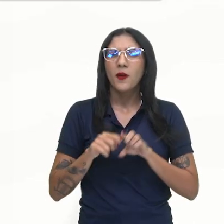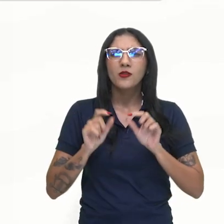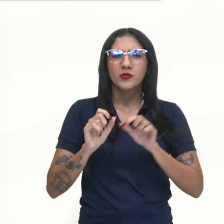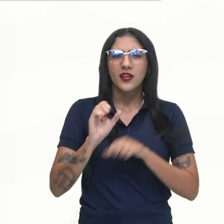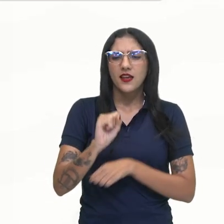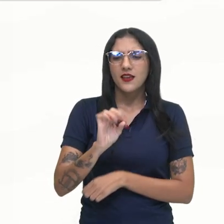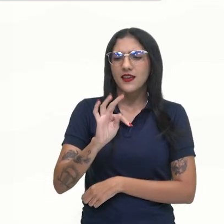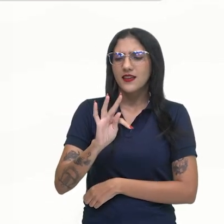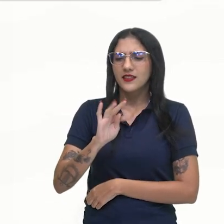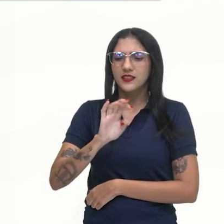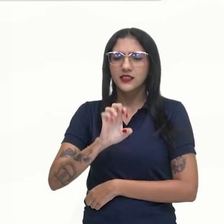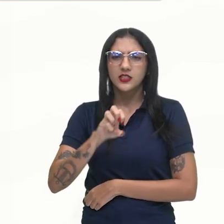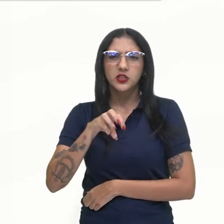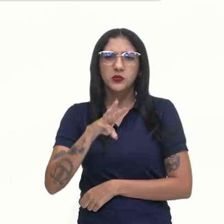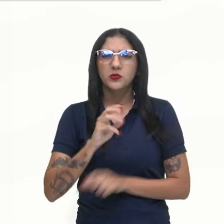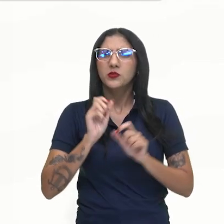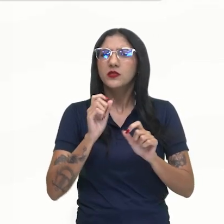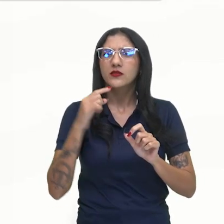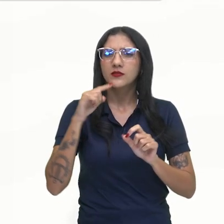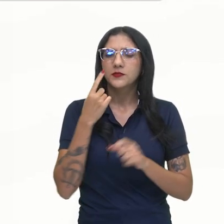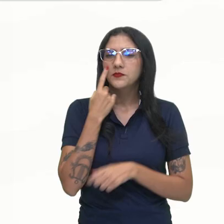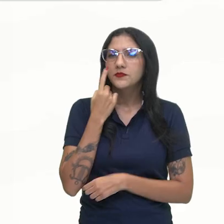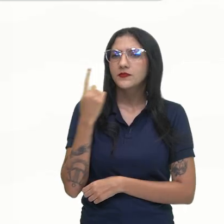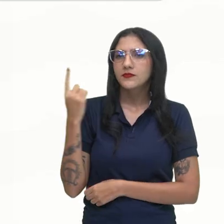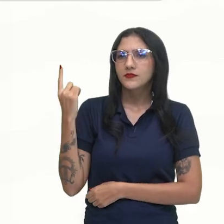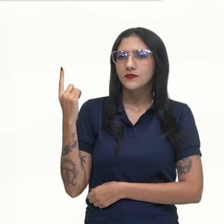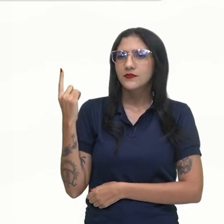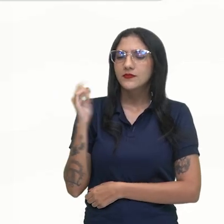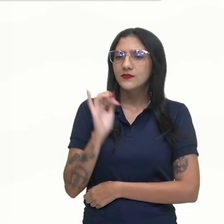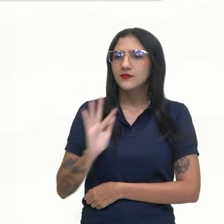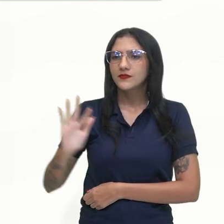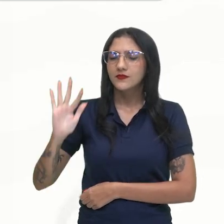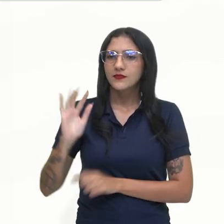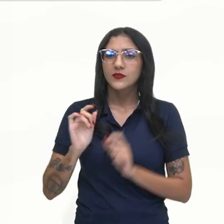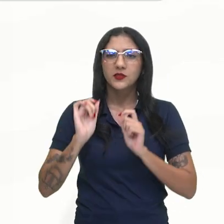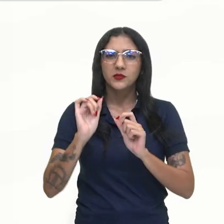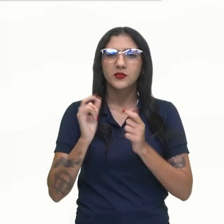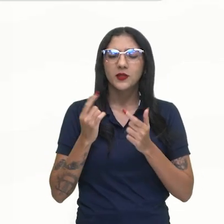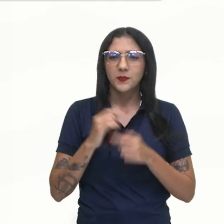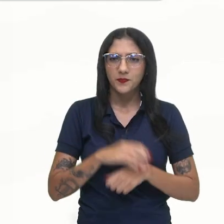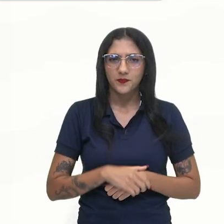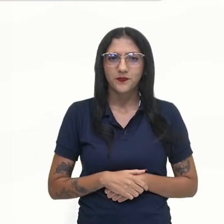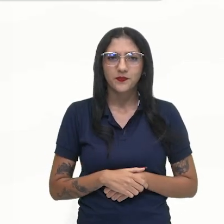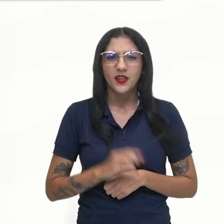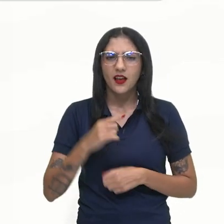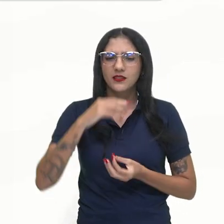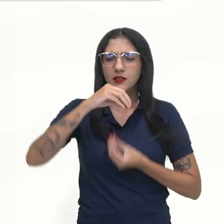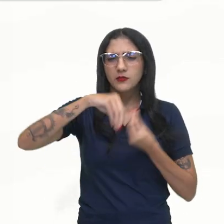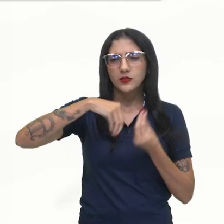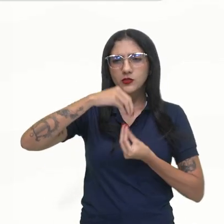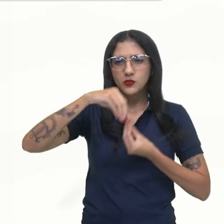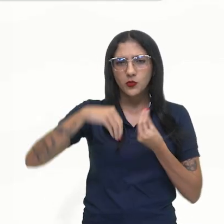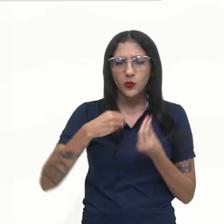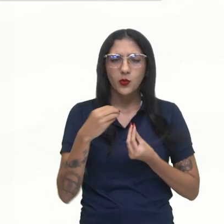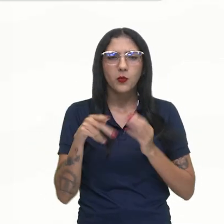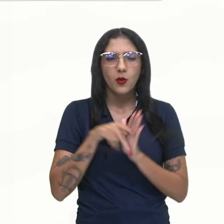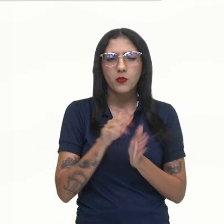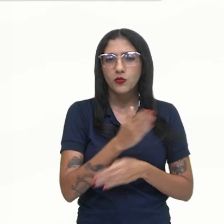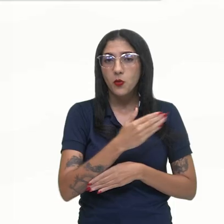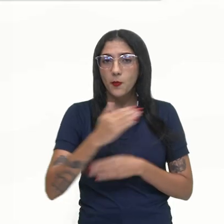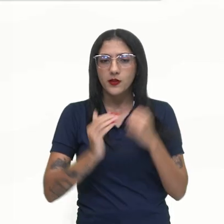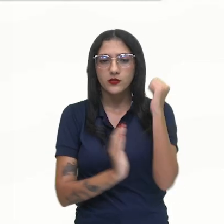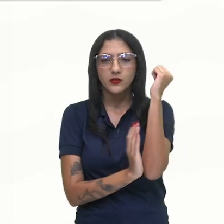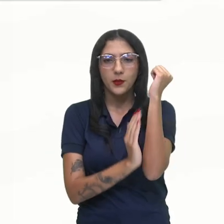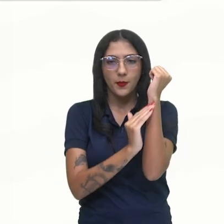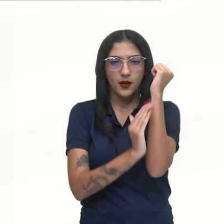que vem aí? Se você olha para a imagem, stew é como se fosse a caldeirada de tambaqui,